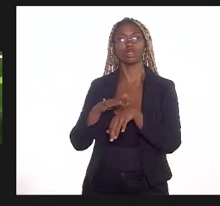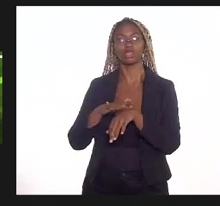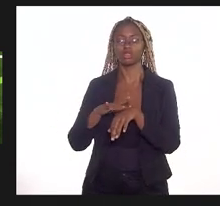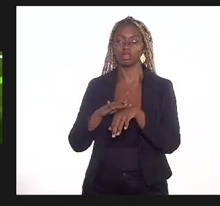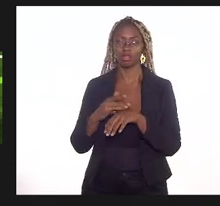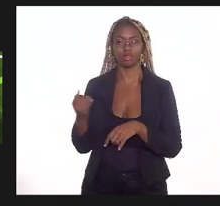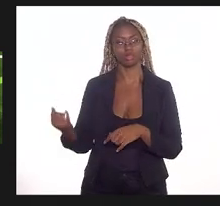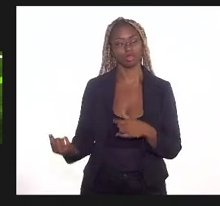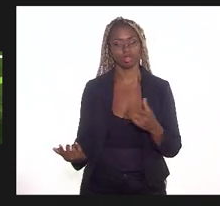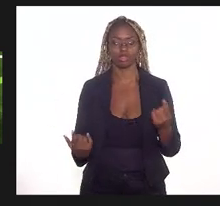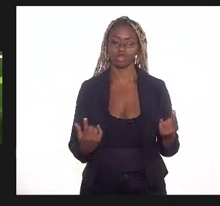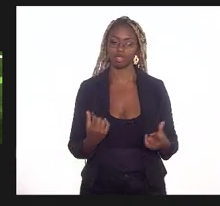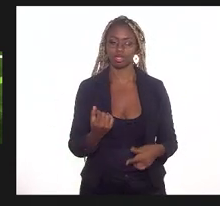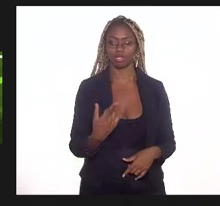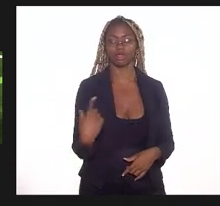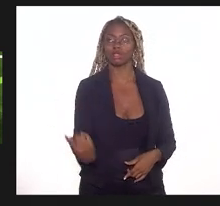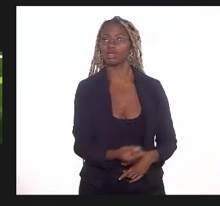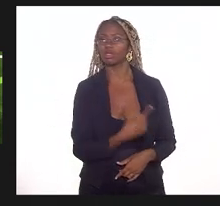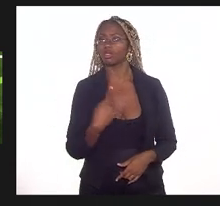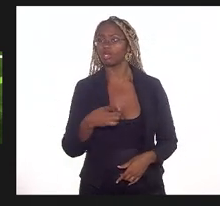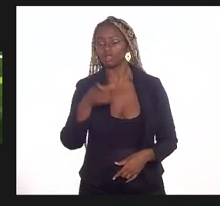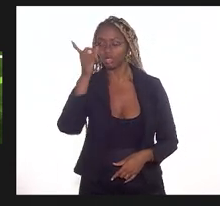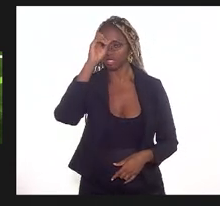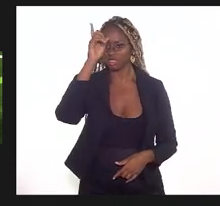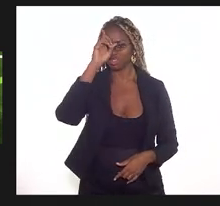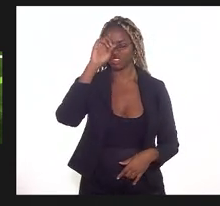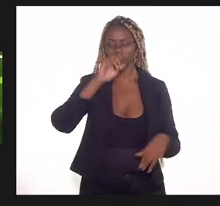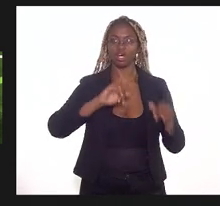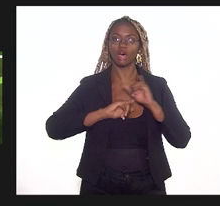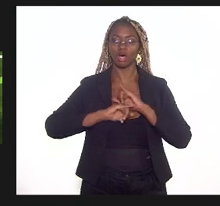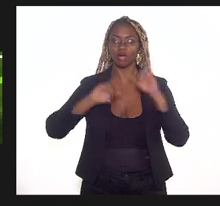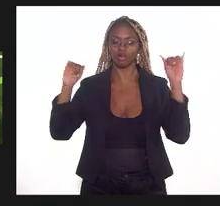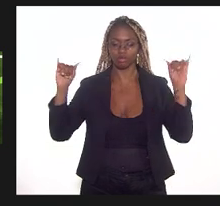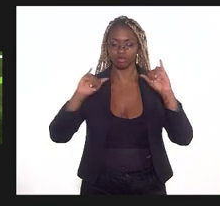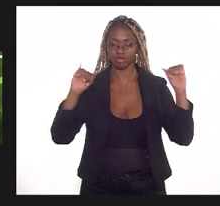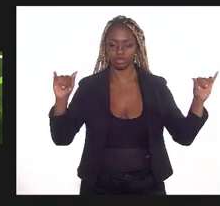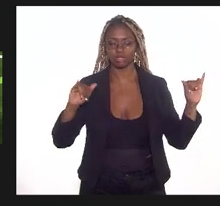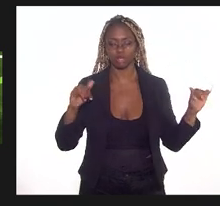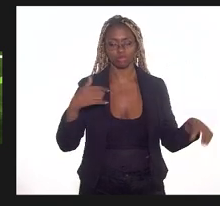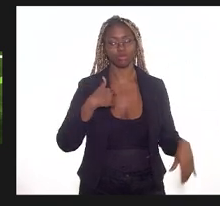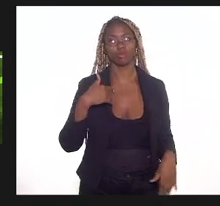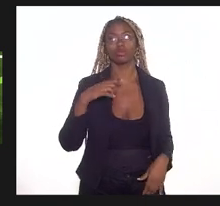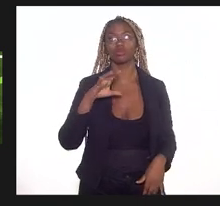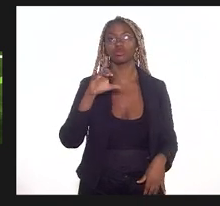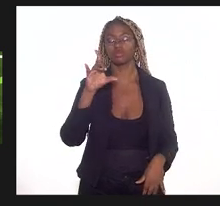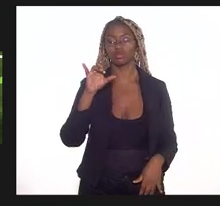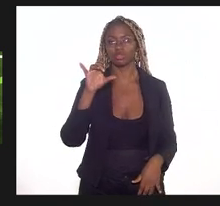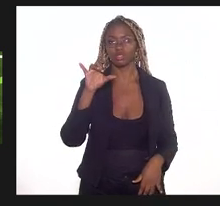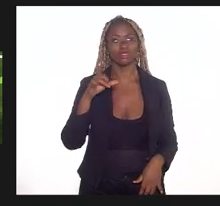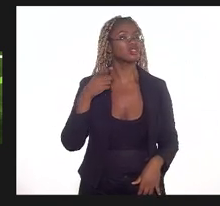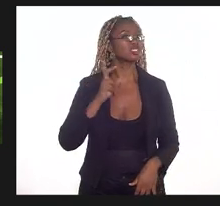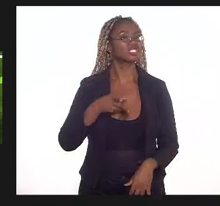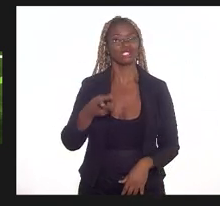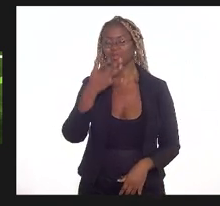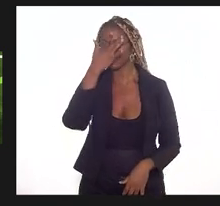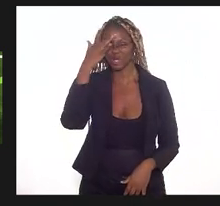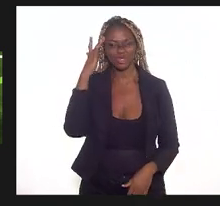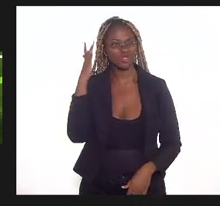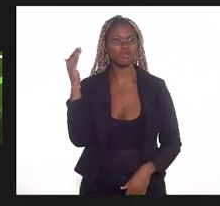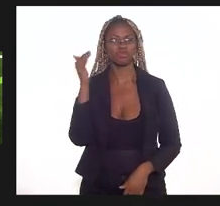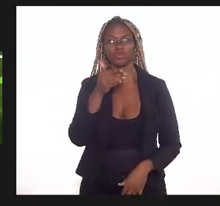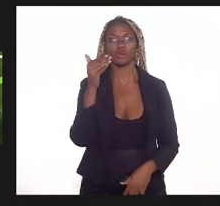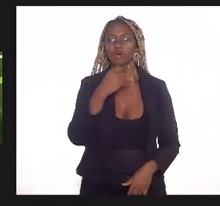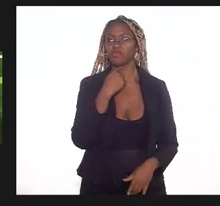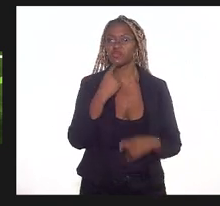A gente, a cada dia que a gente dá publicidade a esse tema, o meu Instagram fica cheio de pessoas